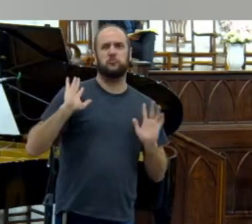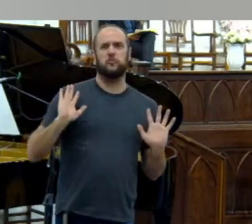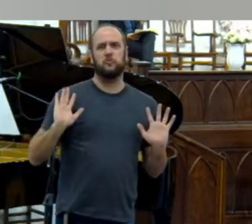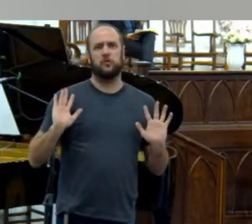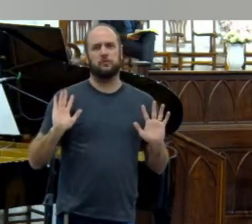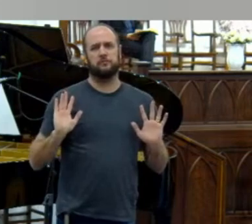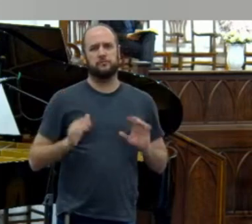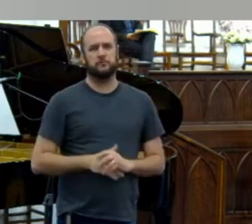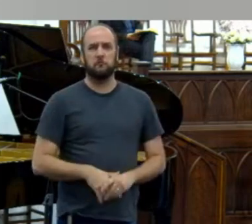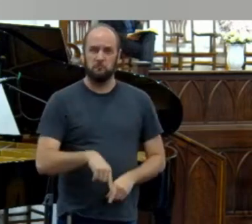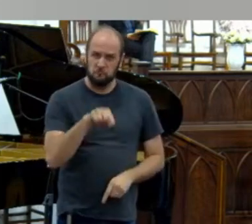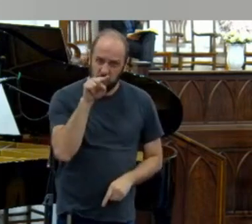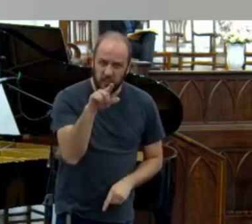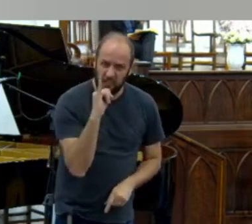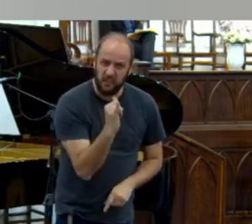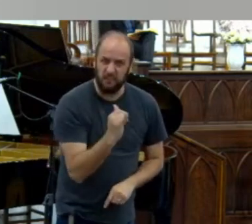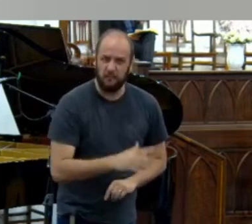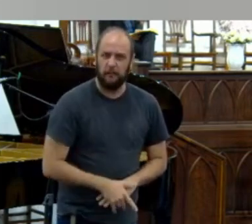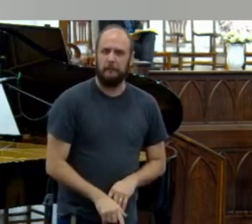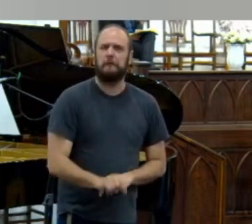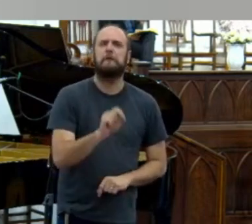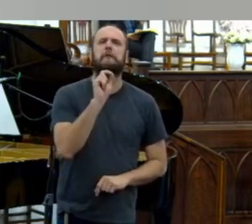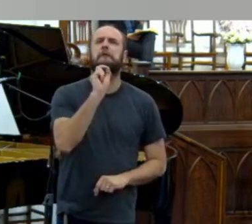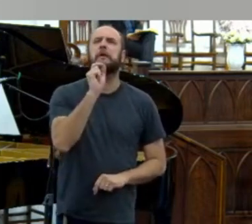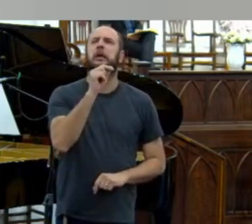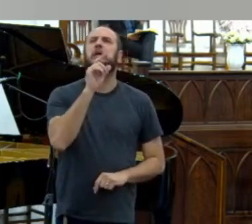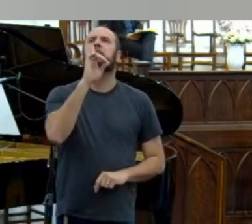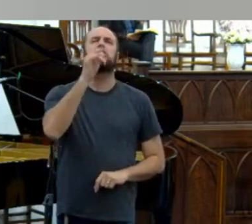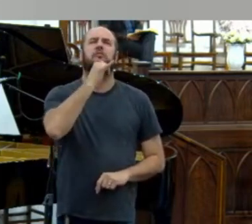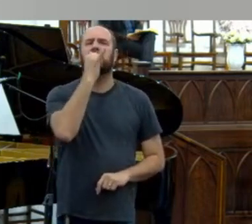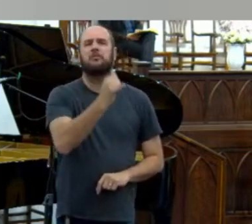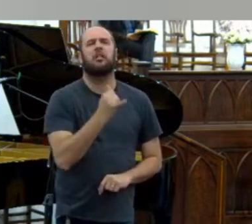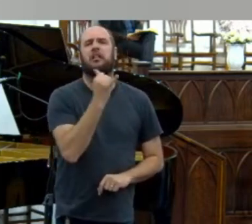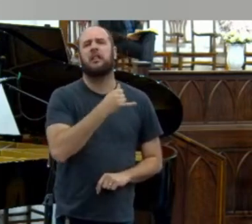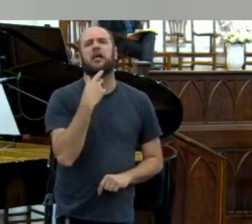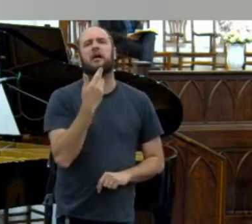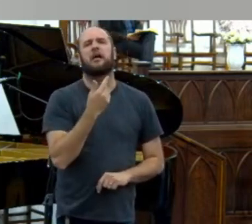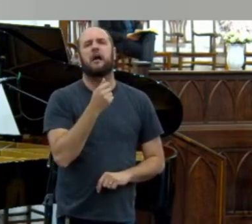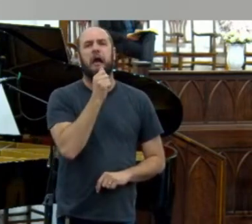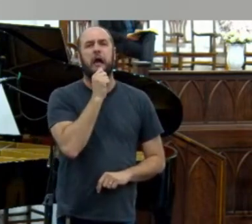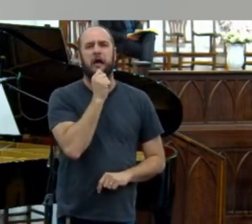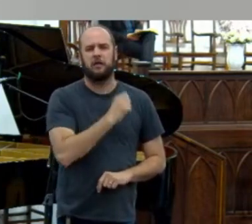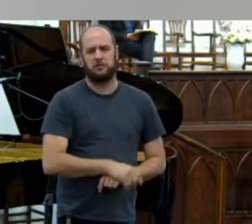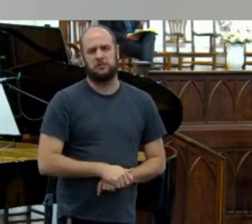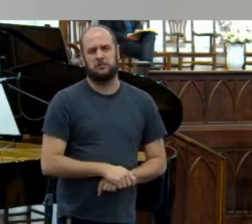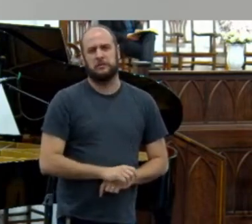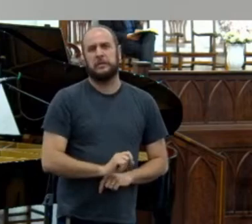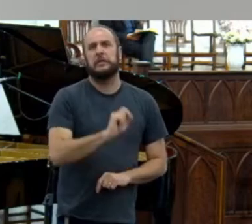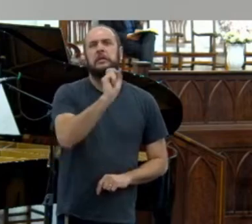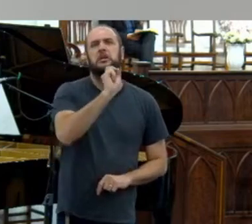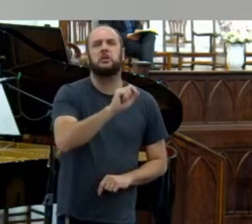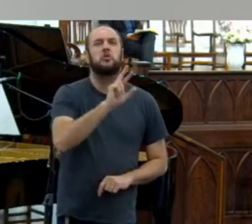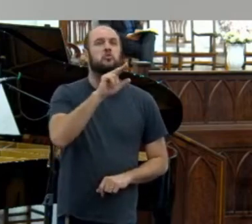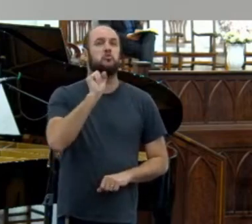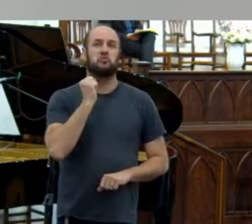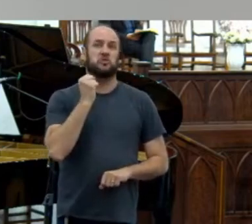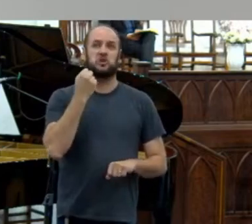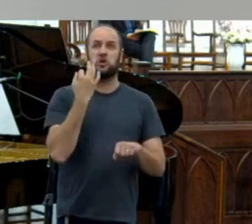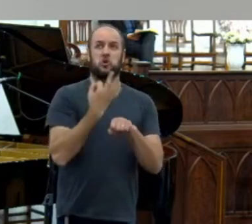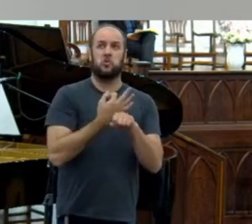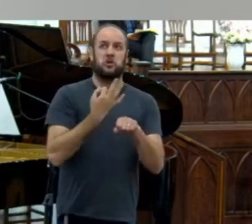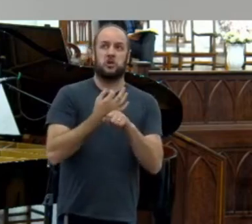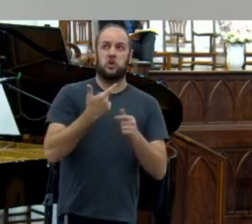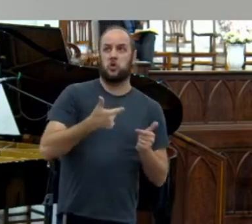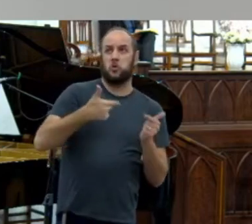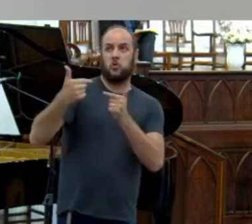Tu, porém, me dirás: de que se queixa Deus ainda? Pois quem jamais resistiu à vontade de Deus?